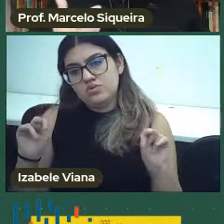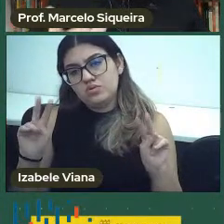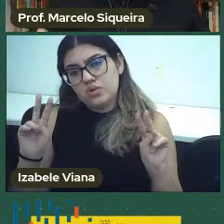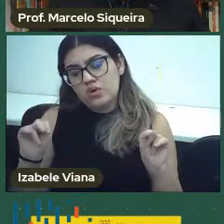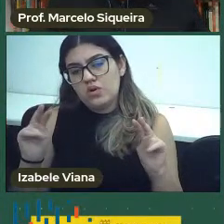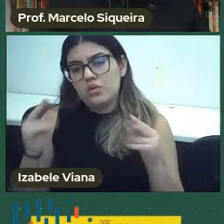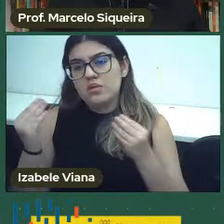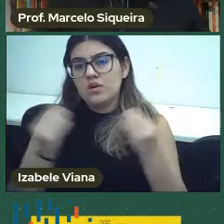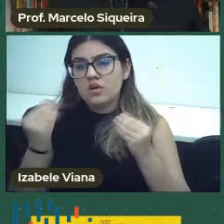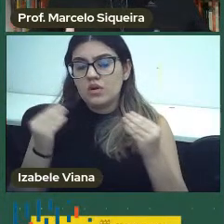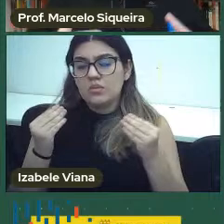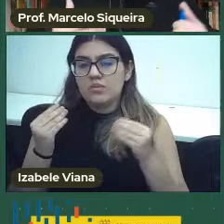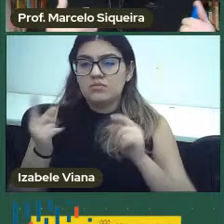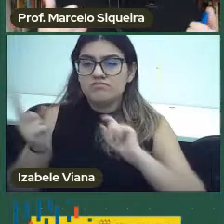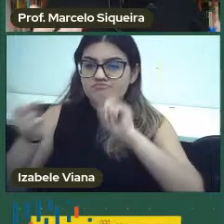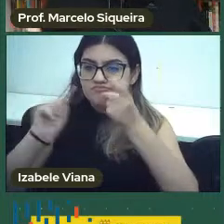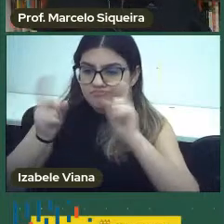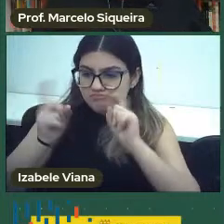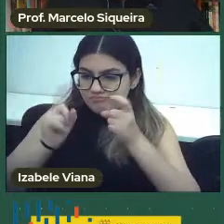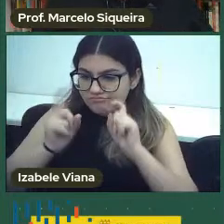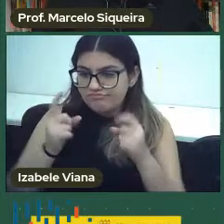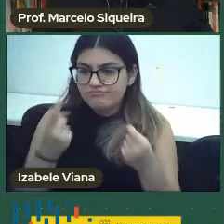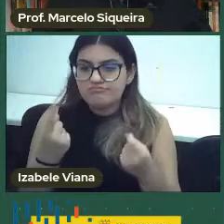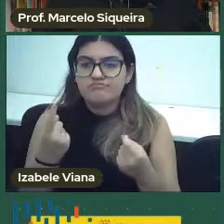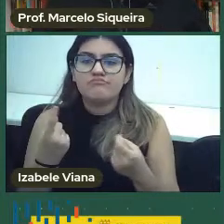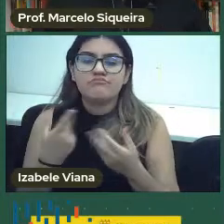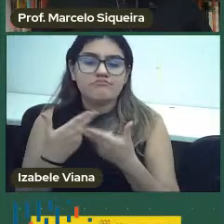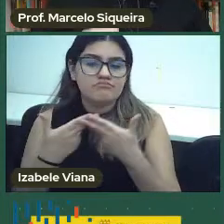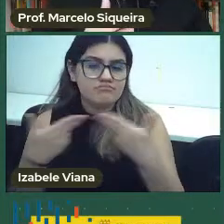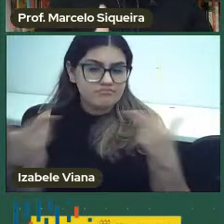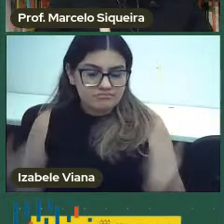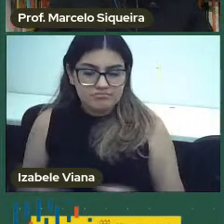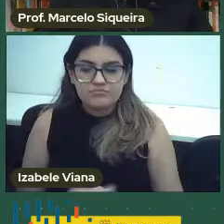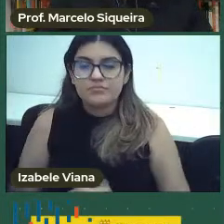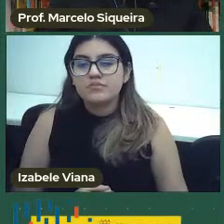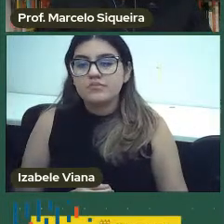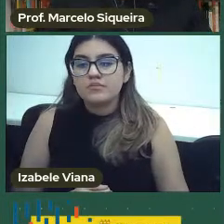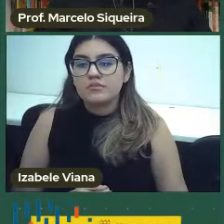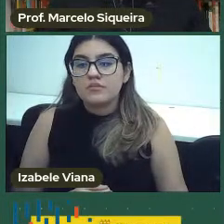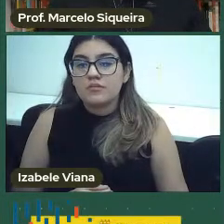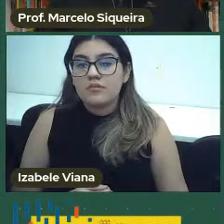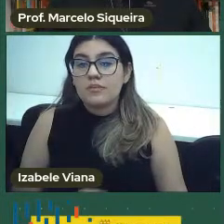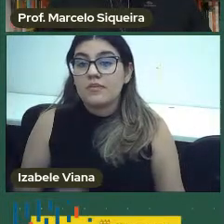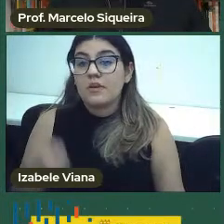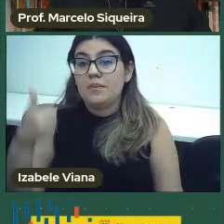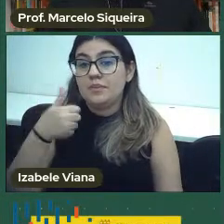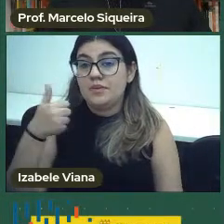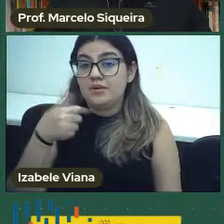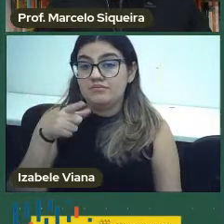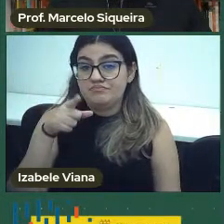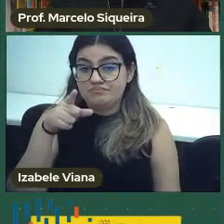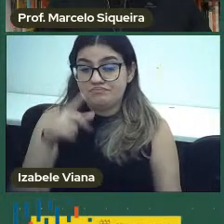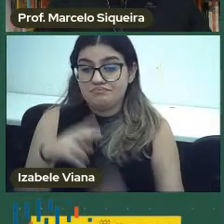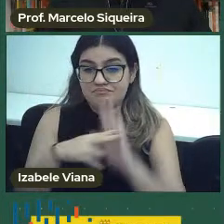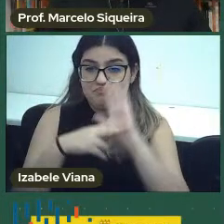da sua descrição, da sua interpretação. A gente começa pelo Panofsky, né, um autor muito importante para